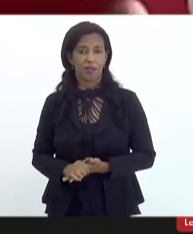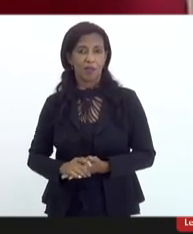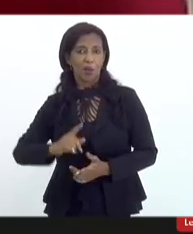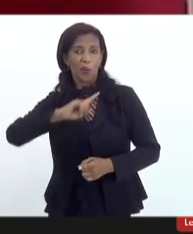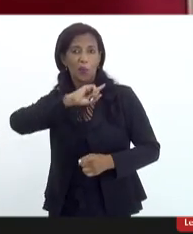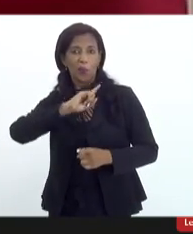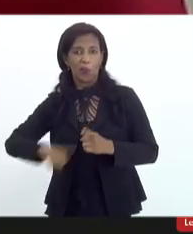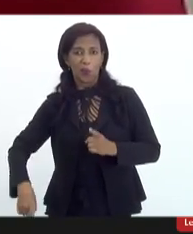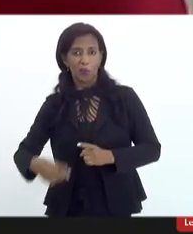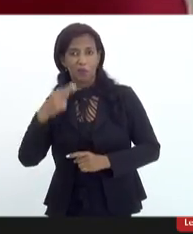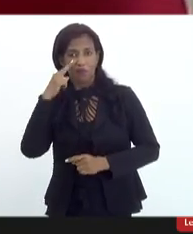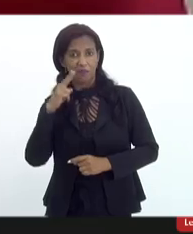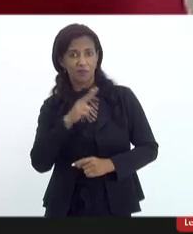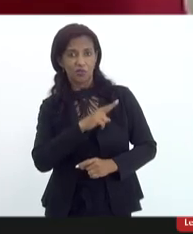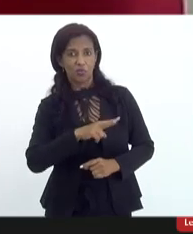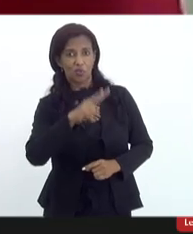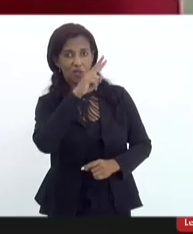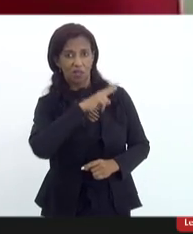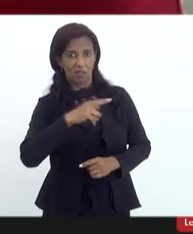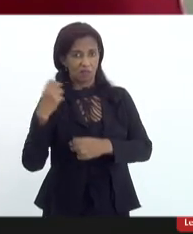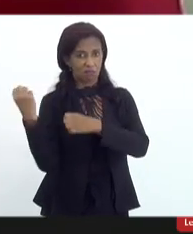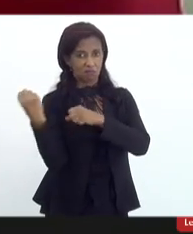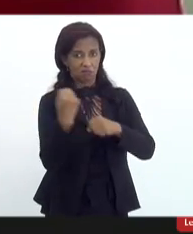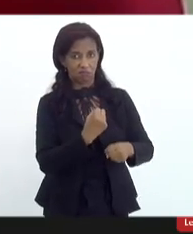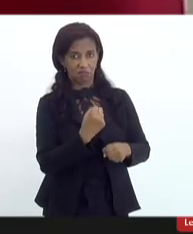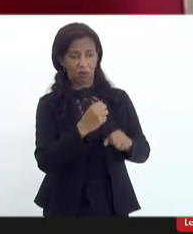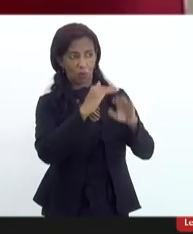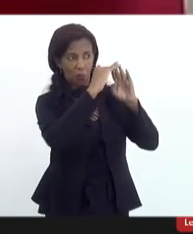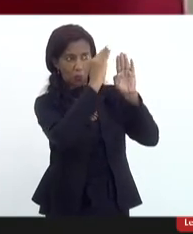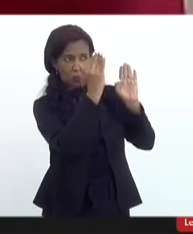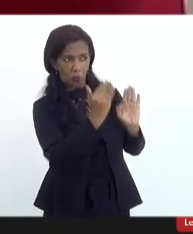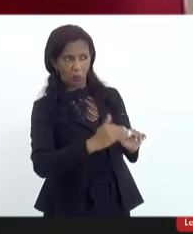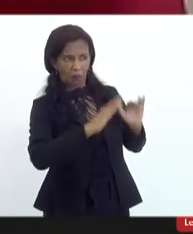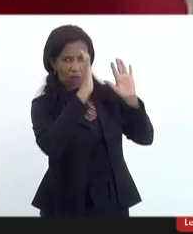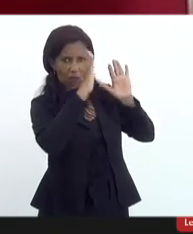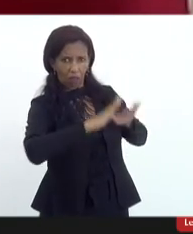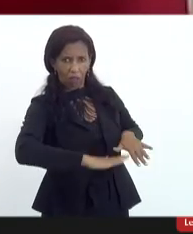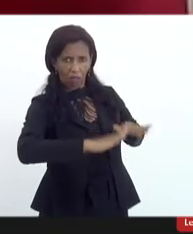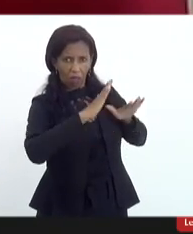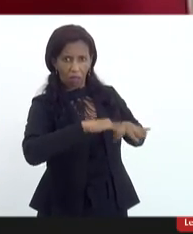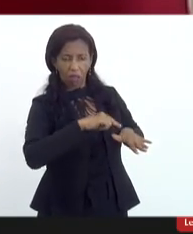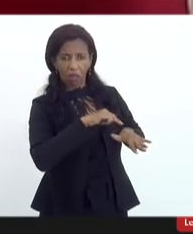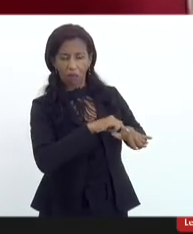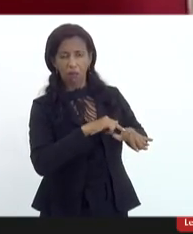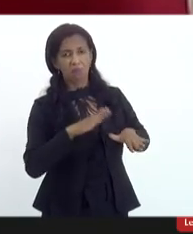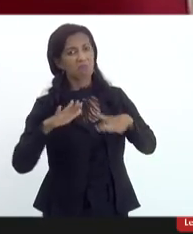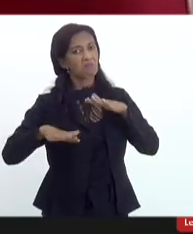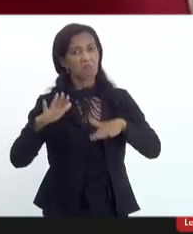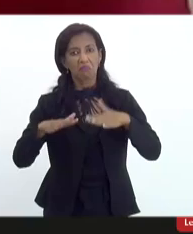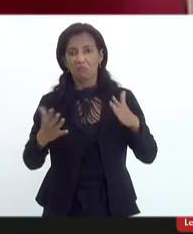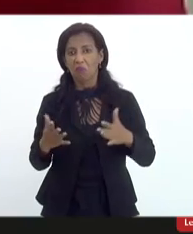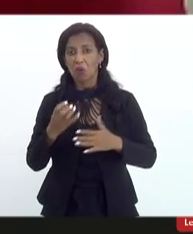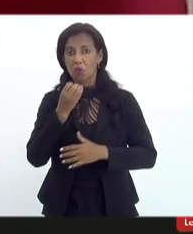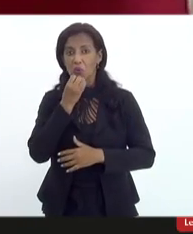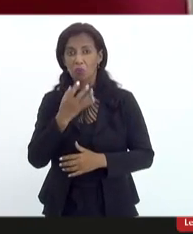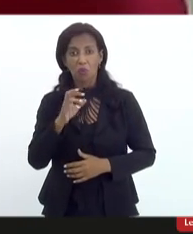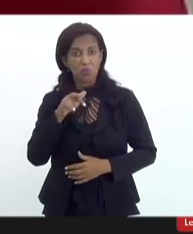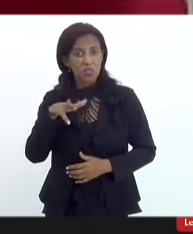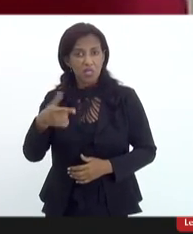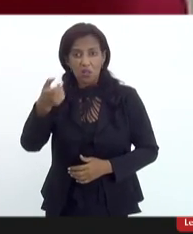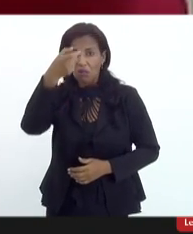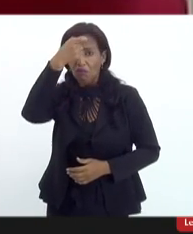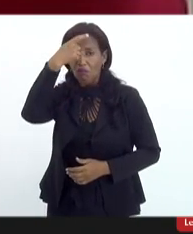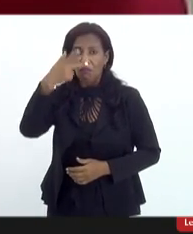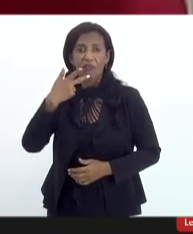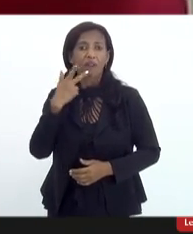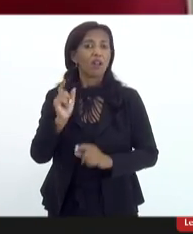impedir a visualização daquele altar, mas ainda que não fosse, né? Mas o bom senso diria